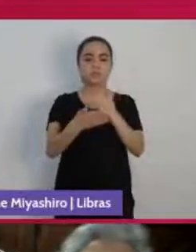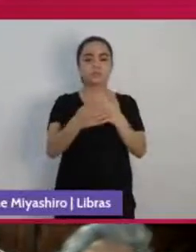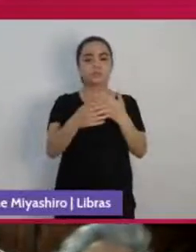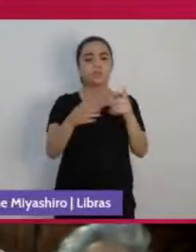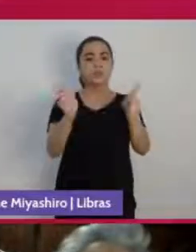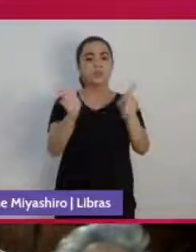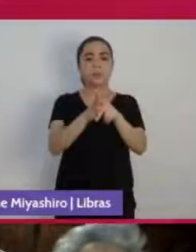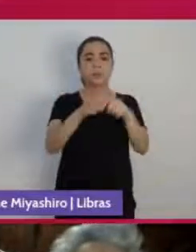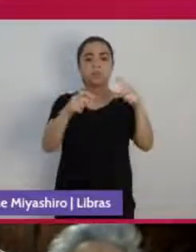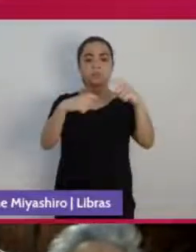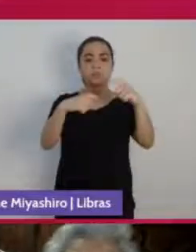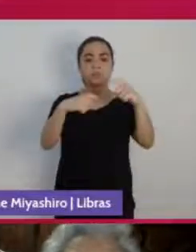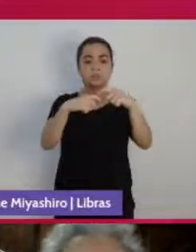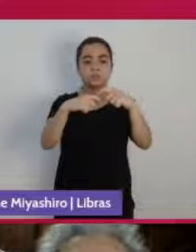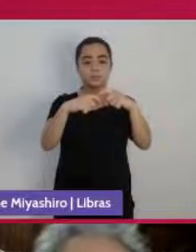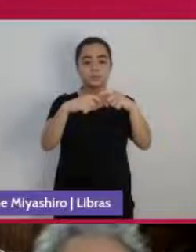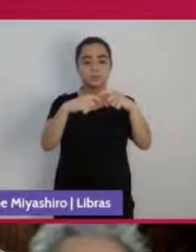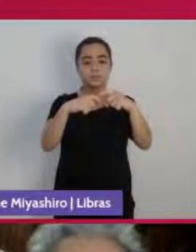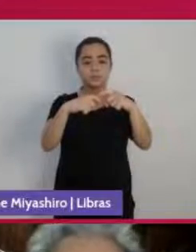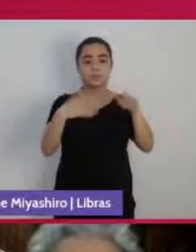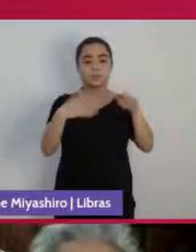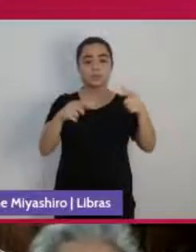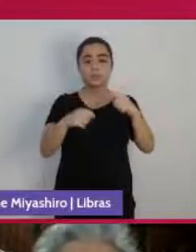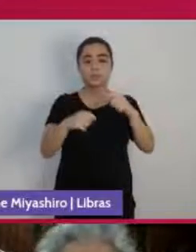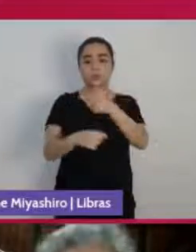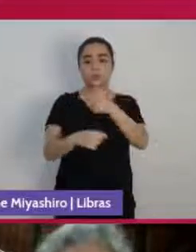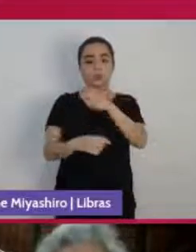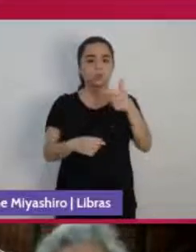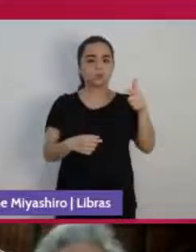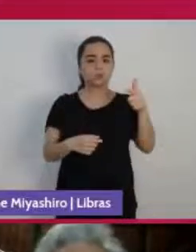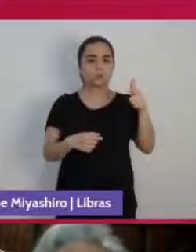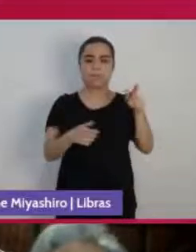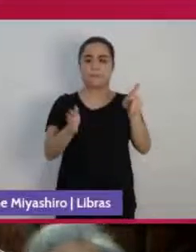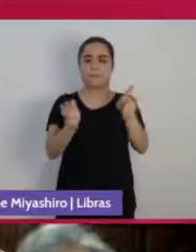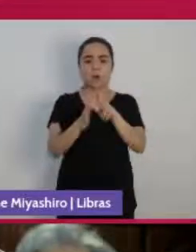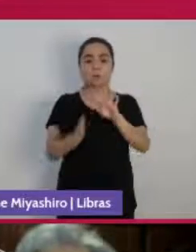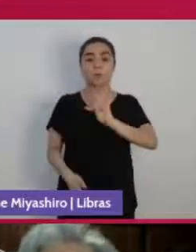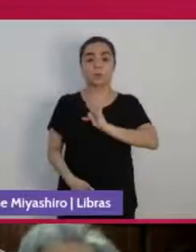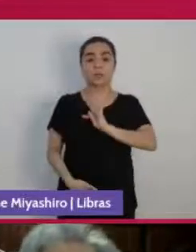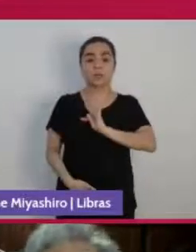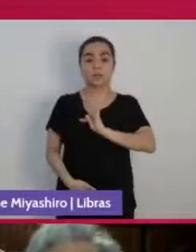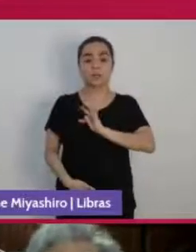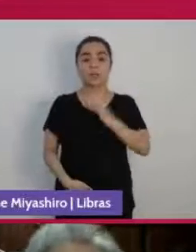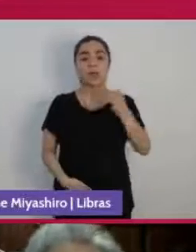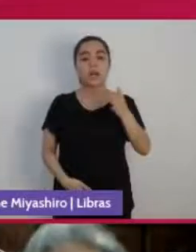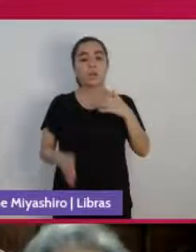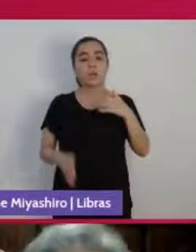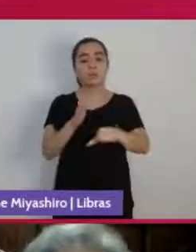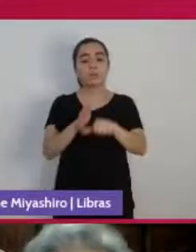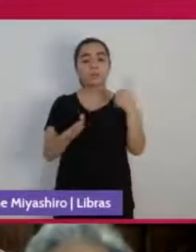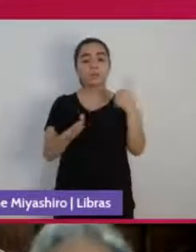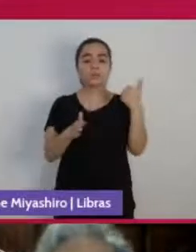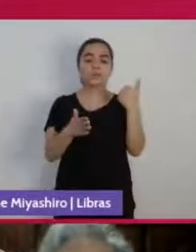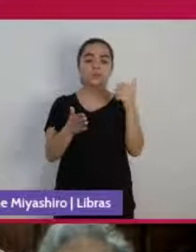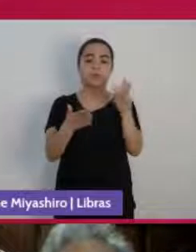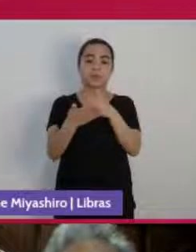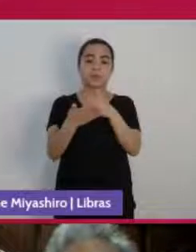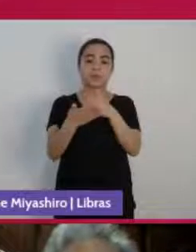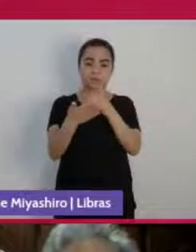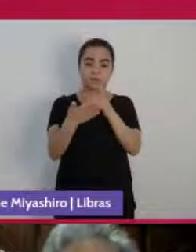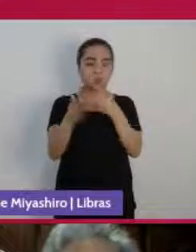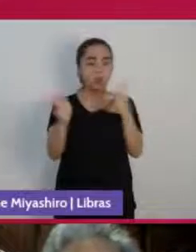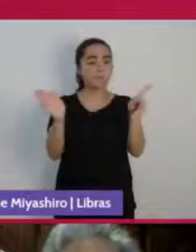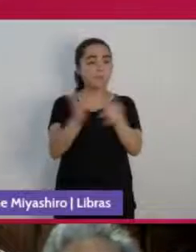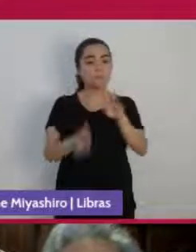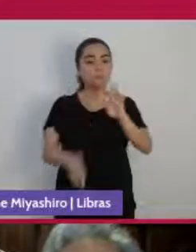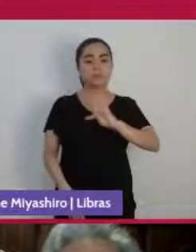que não abrangiam a parte técnica, né? Então foi o primeiro livro, eu falo técnica para técnica. Depois